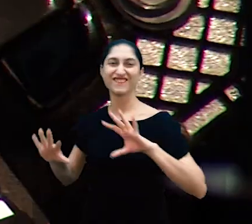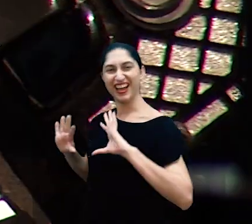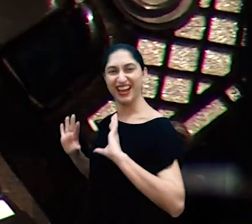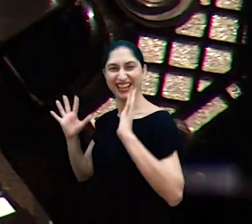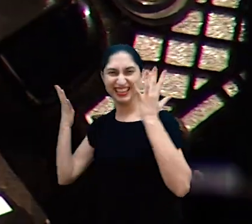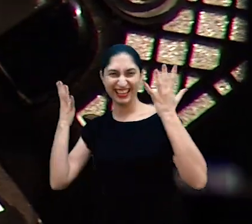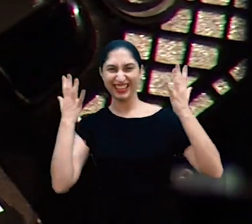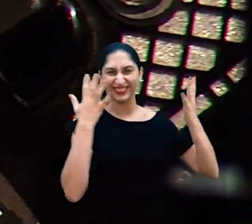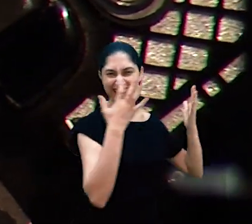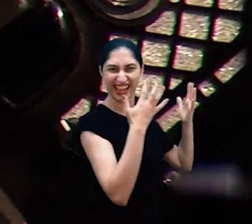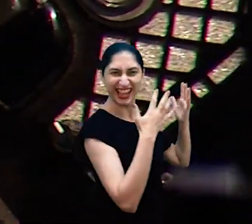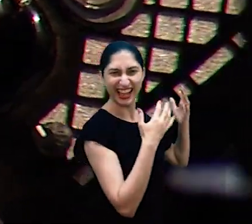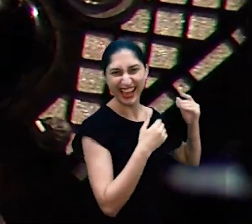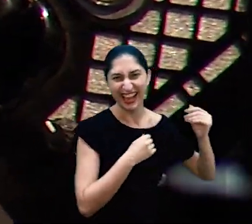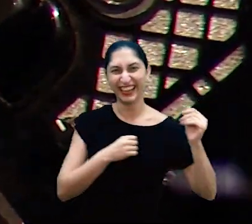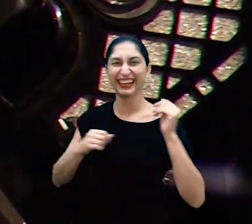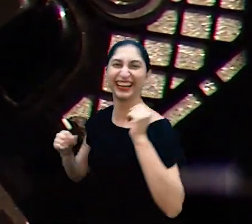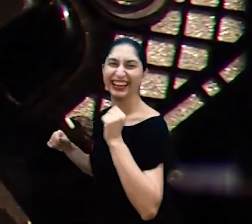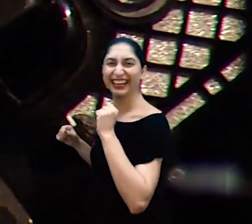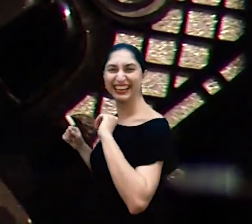brasileiro. Oi, oi, oi.